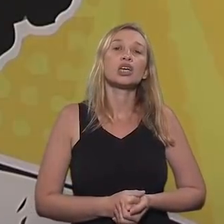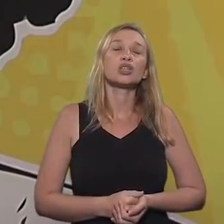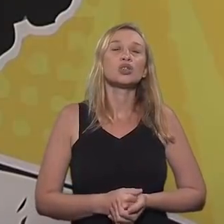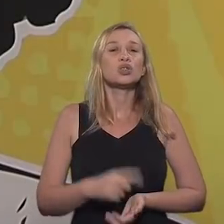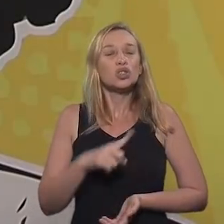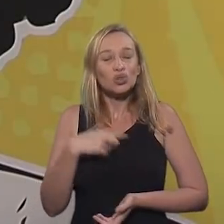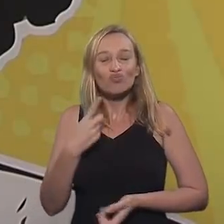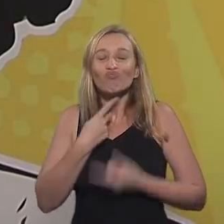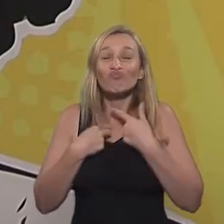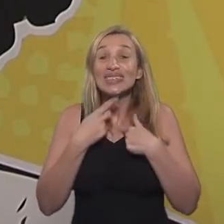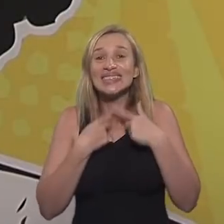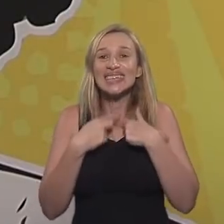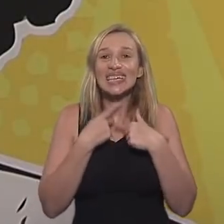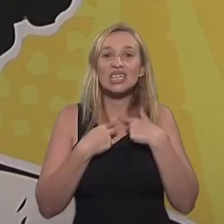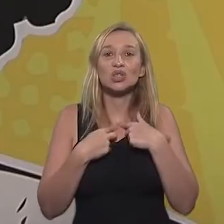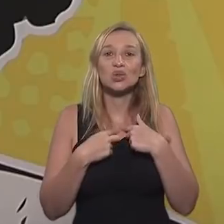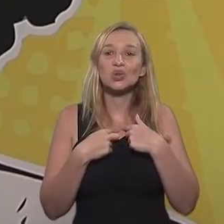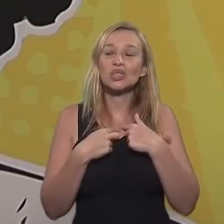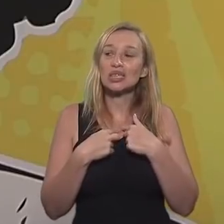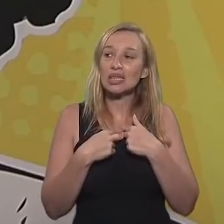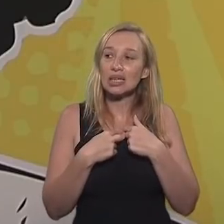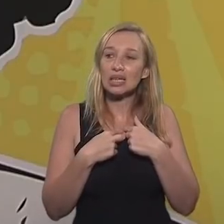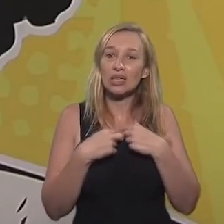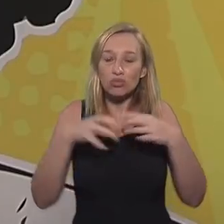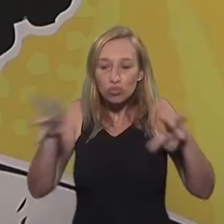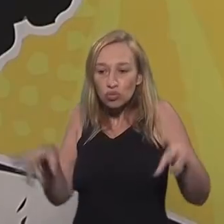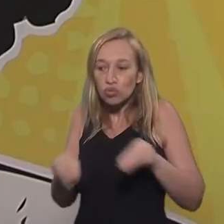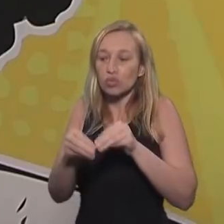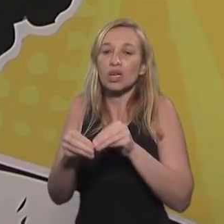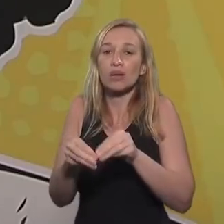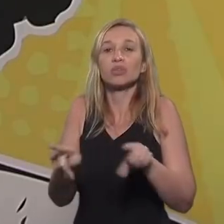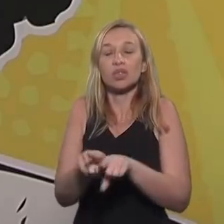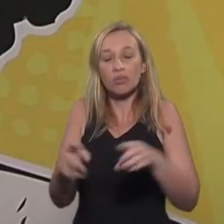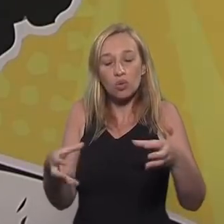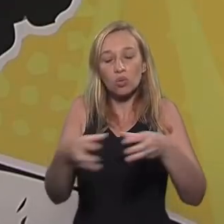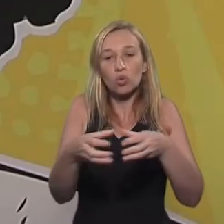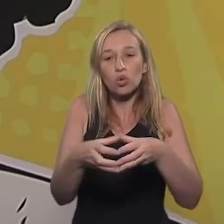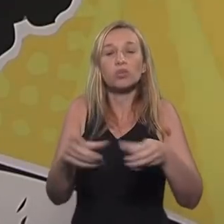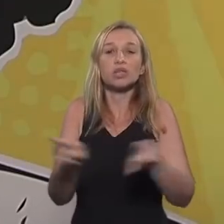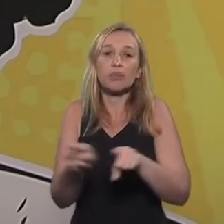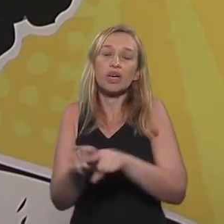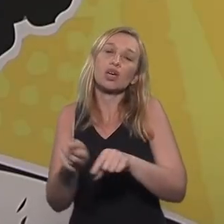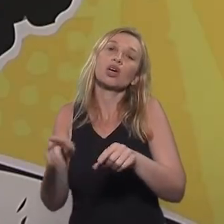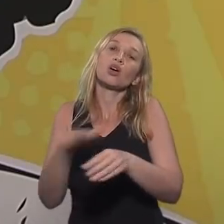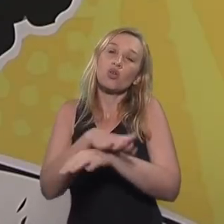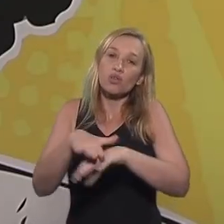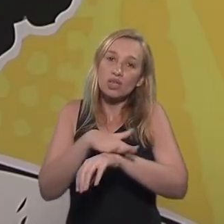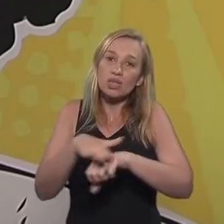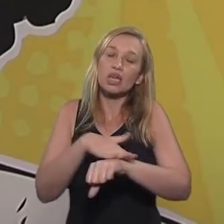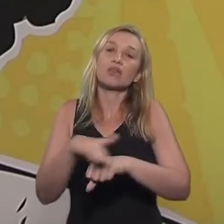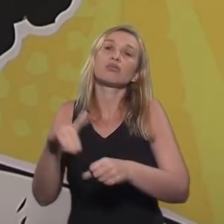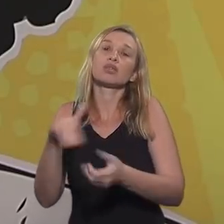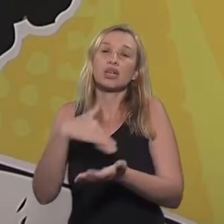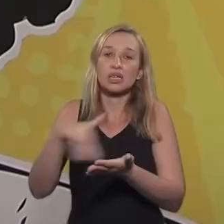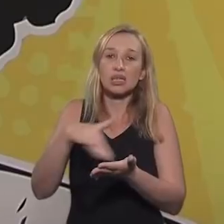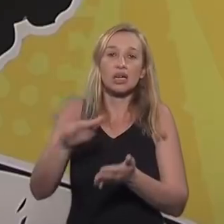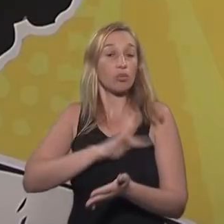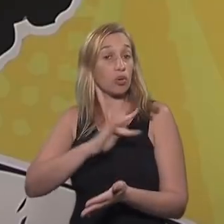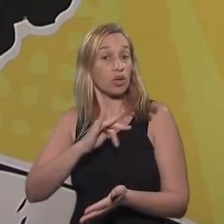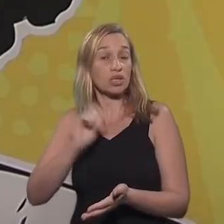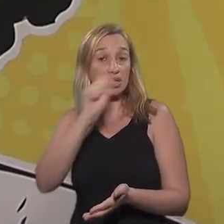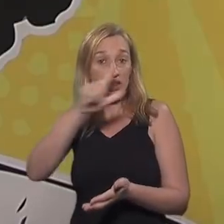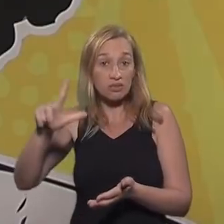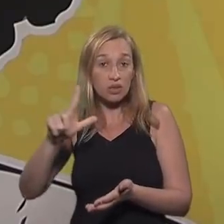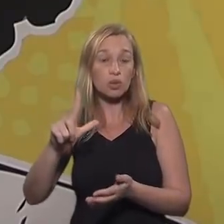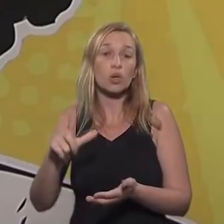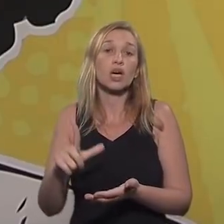Polícia Militar e nós, o nosso desejo, equiparmos também a corporação. Também conversei com o secretário